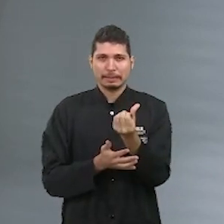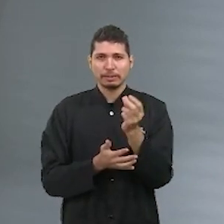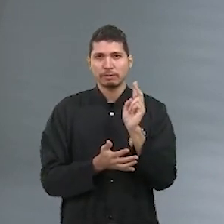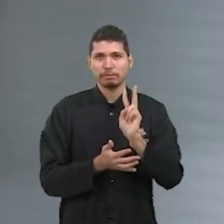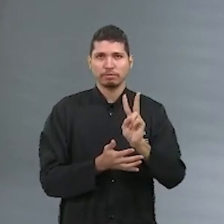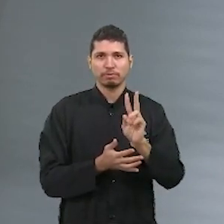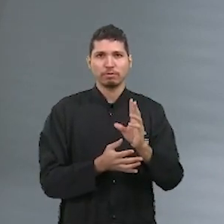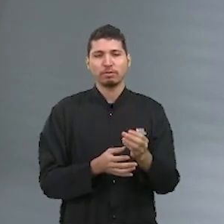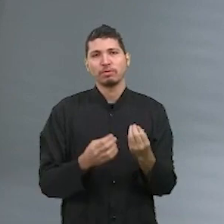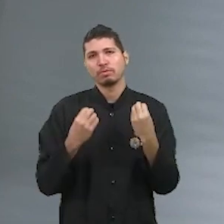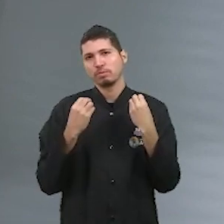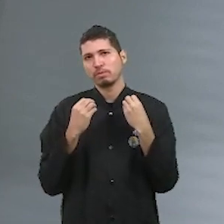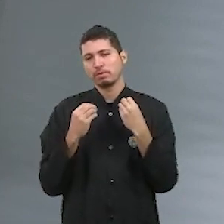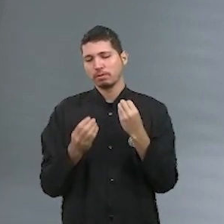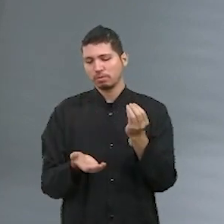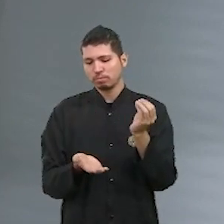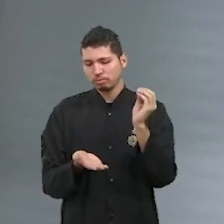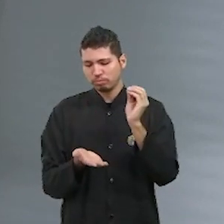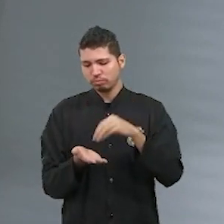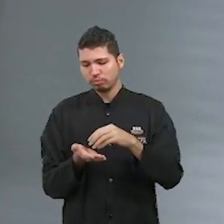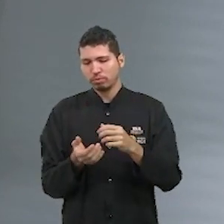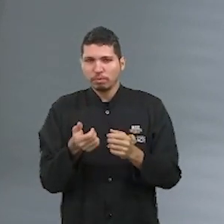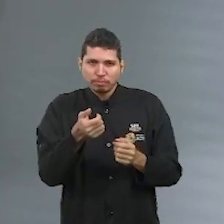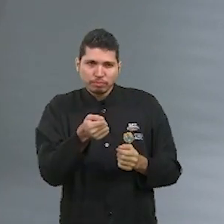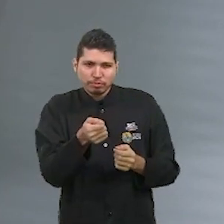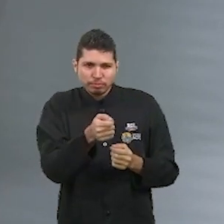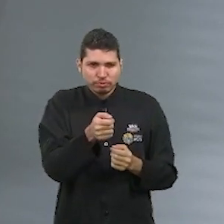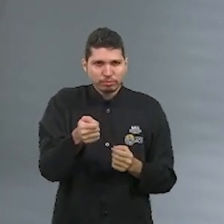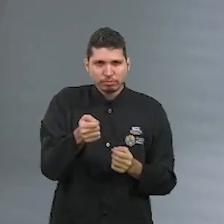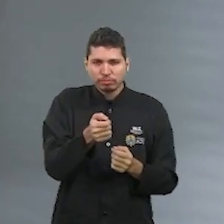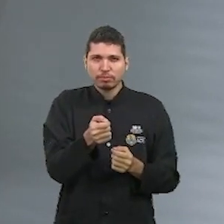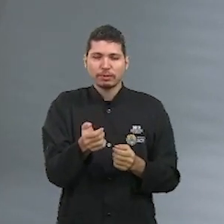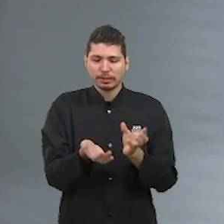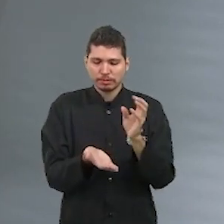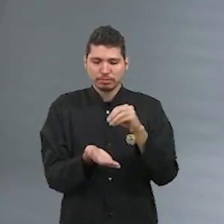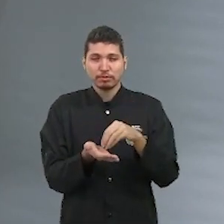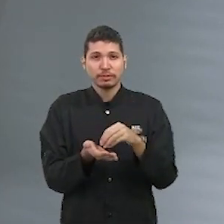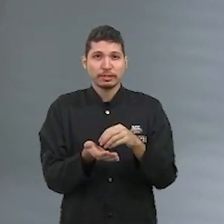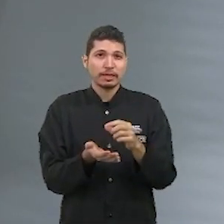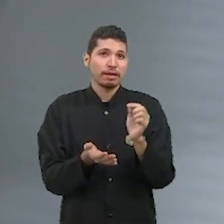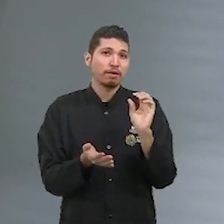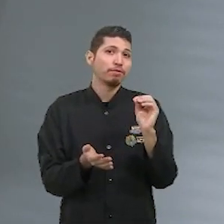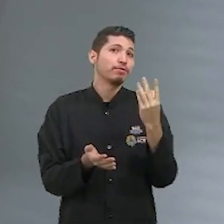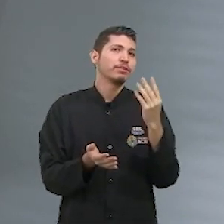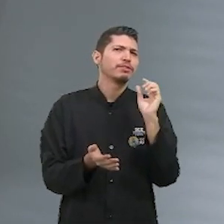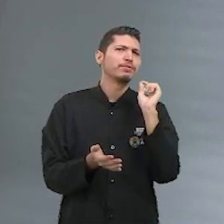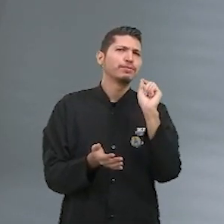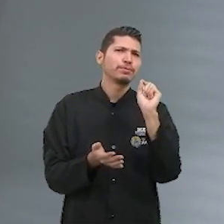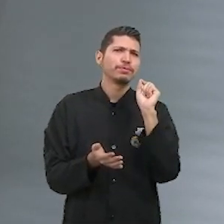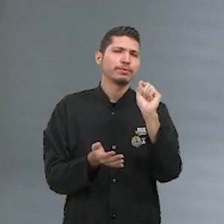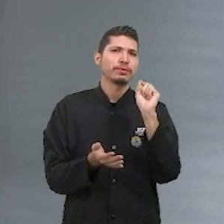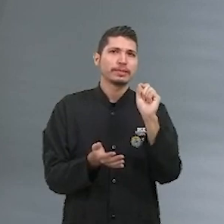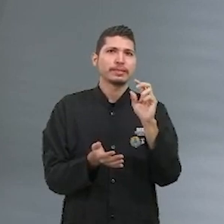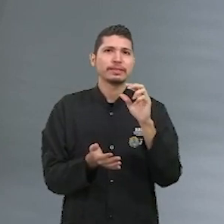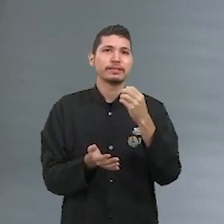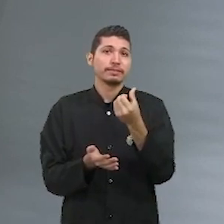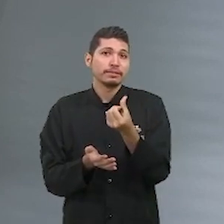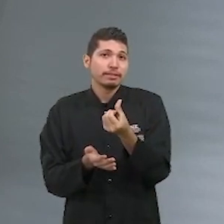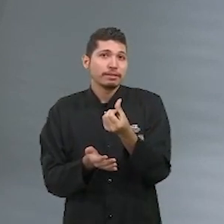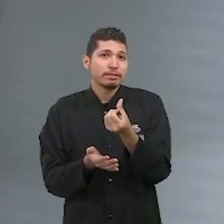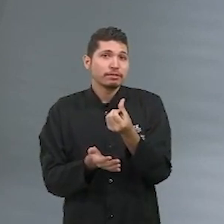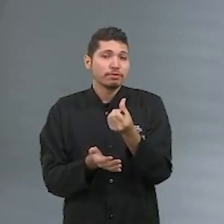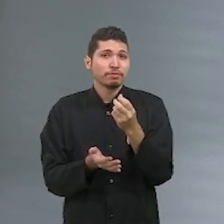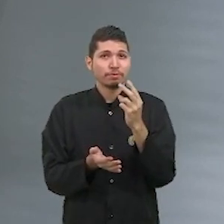no meu controle, enfim, um gerador ali gerando 6 volts, o que acontece? Uma parte desses 6 volts vai ser